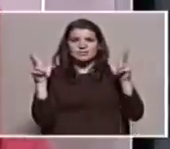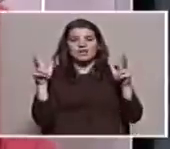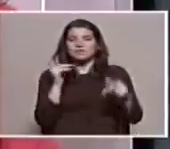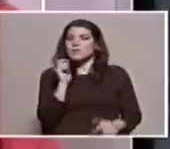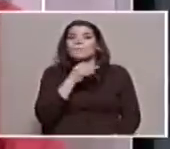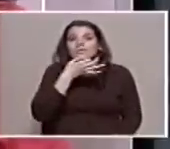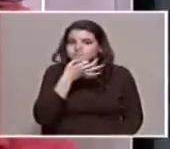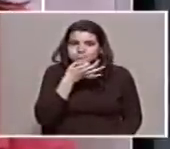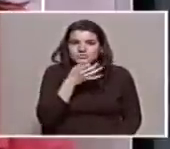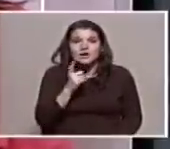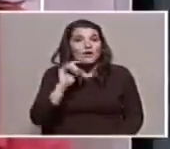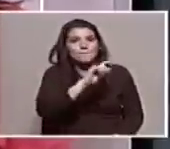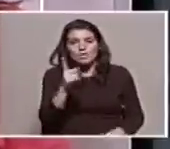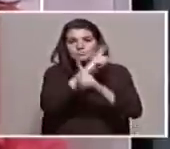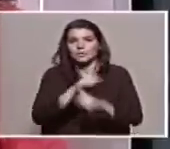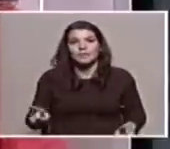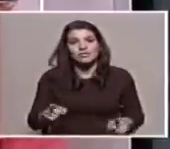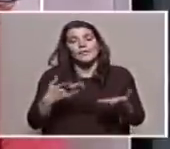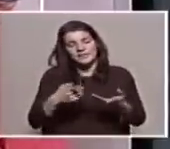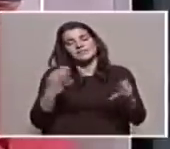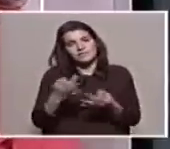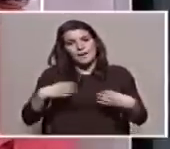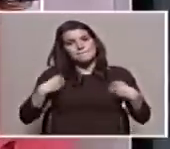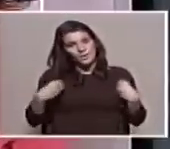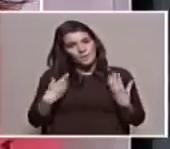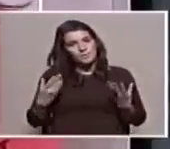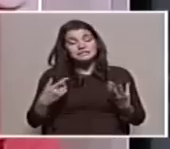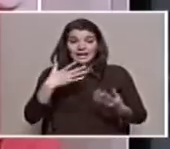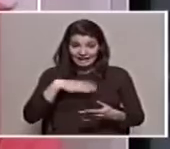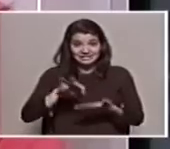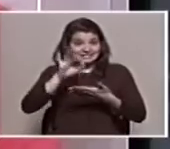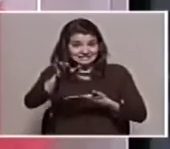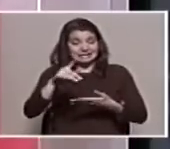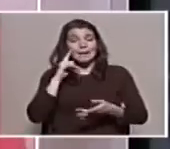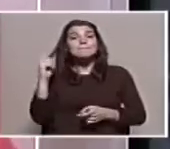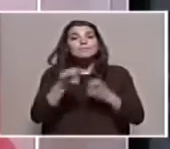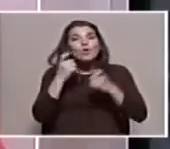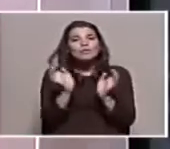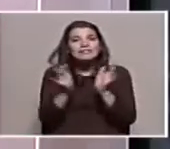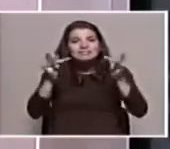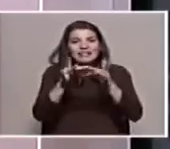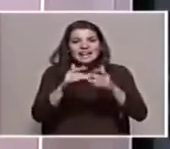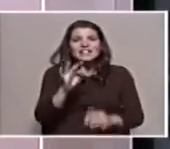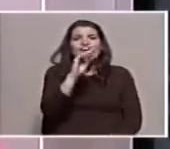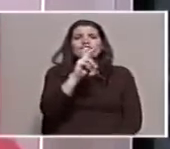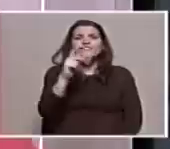ser dita não é isso é é é de facto preocupante se quiser dar o seu contributo só tenho que procurar a página Freedom